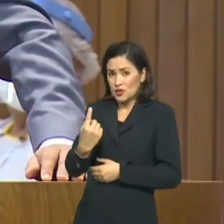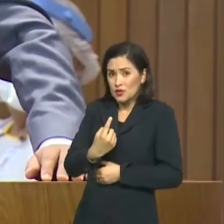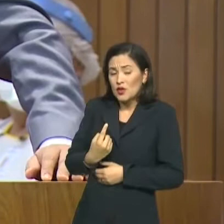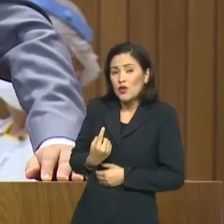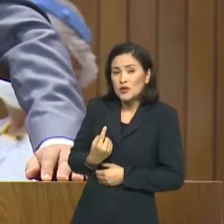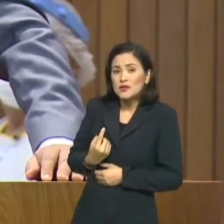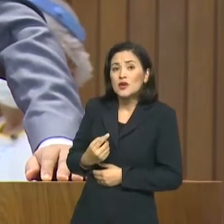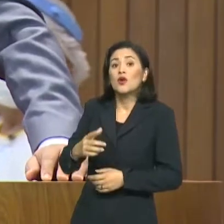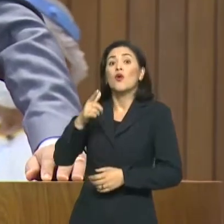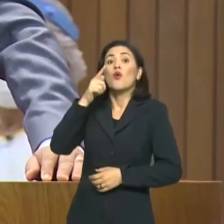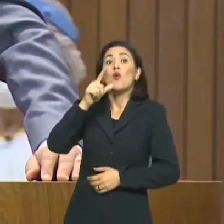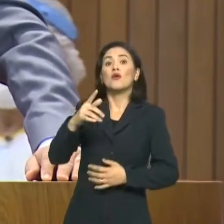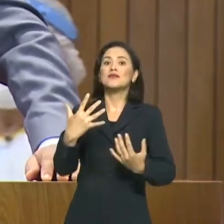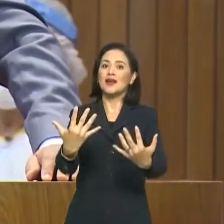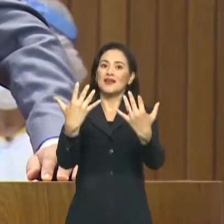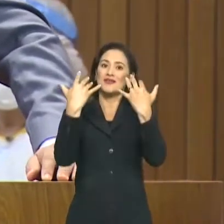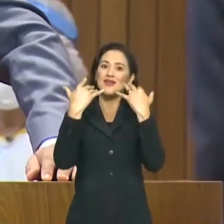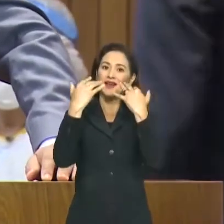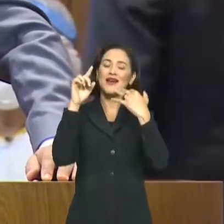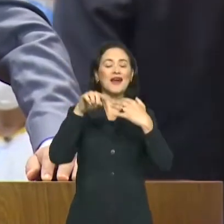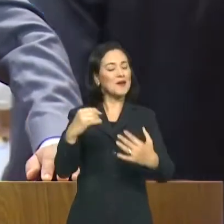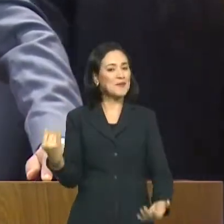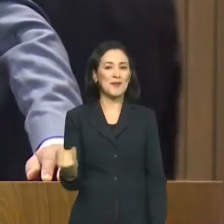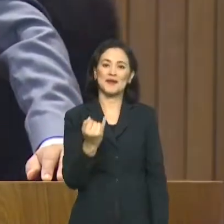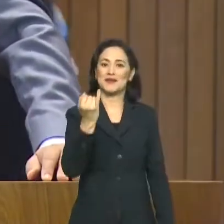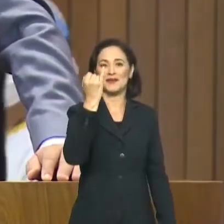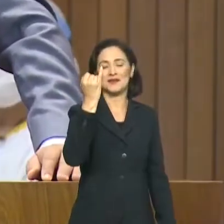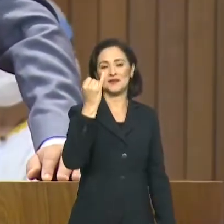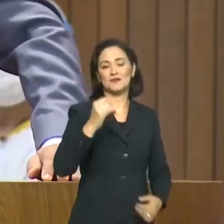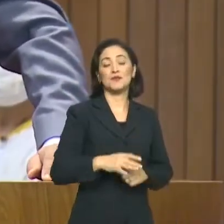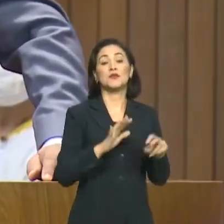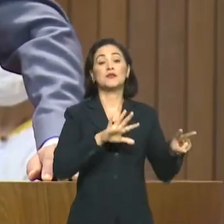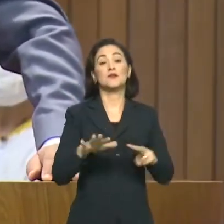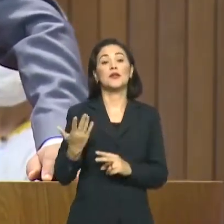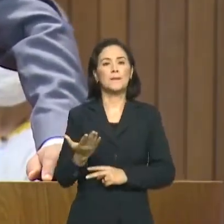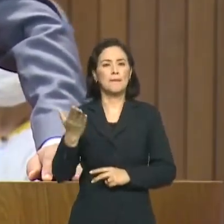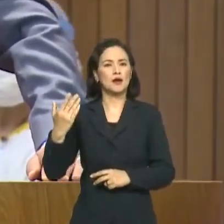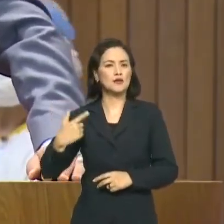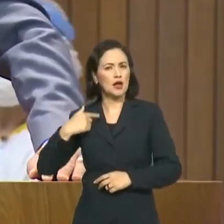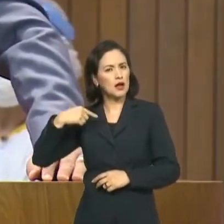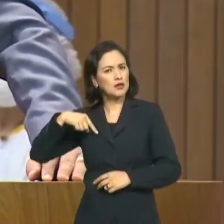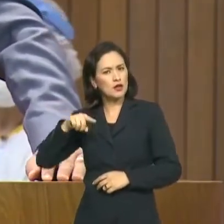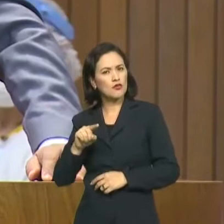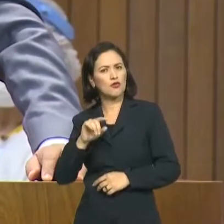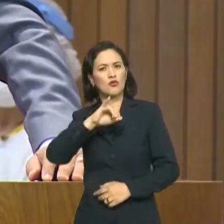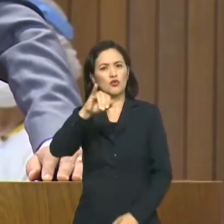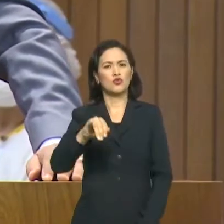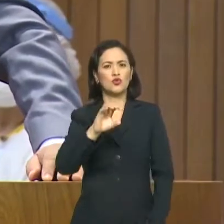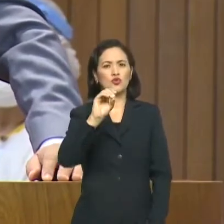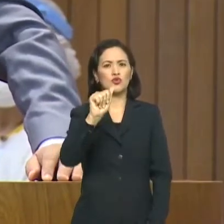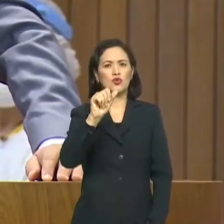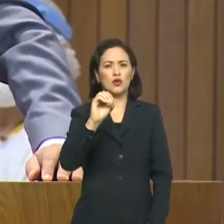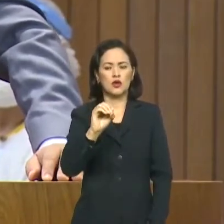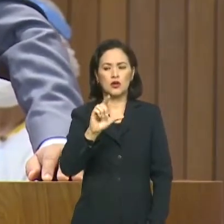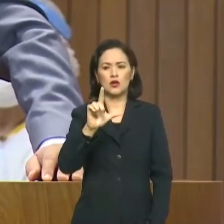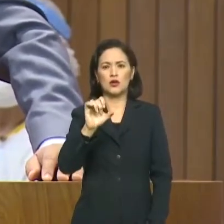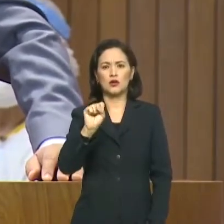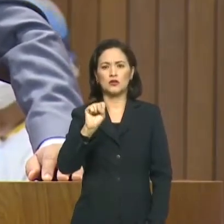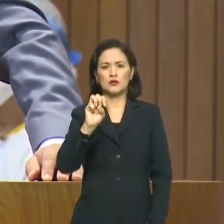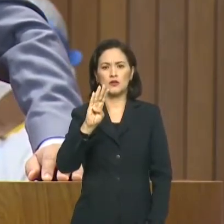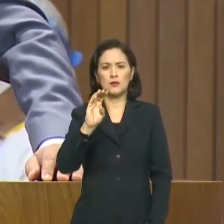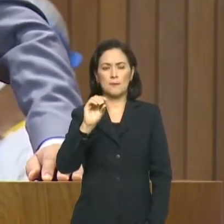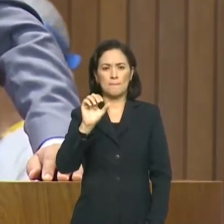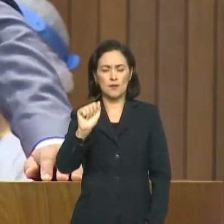lá a dona Francisca, avó do vereador Taylor, disse que me acompanhou no pronunciamento através da